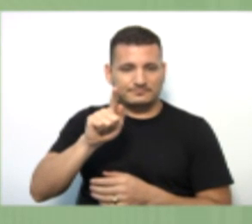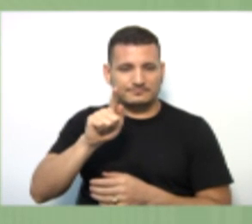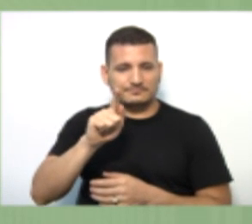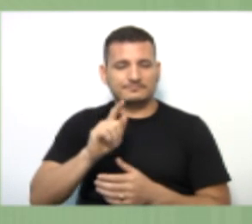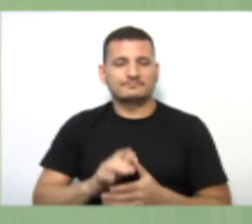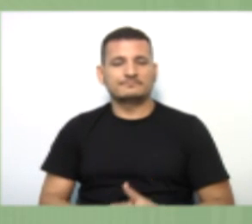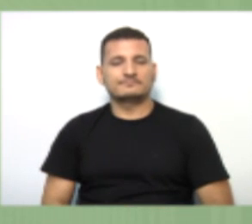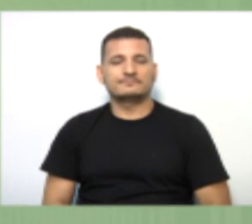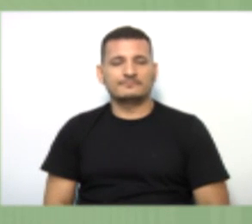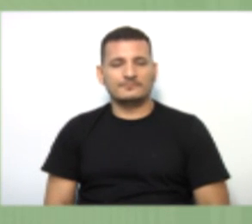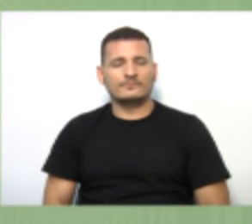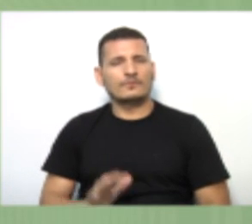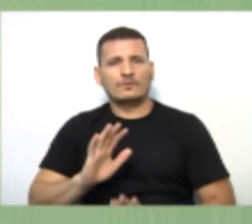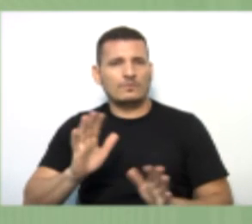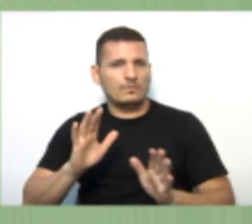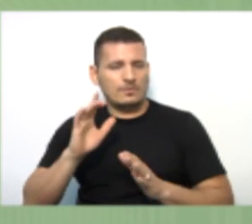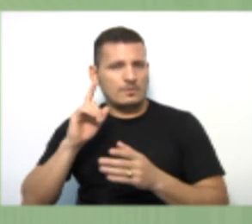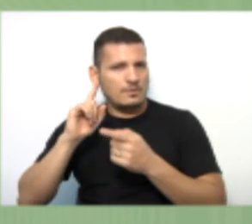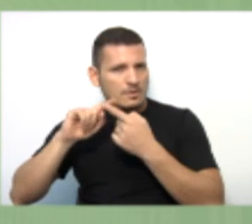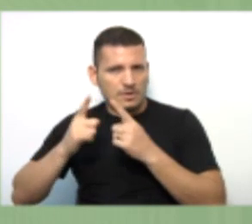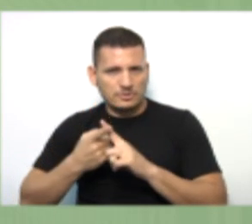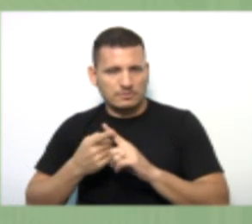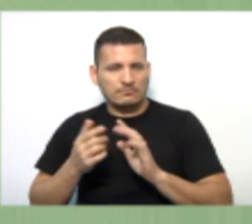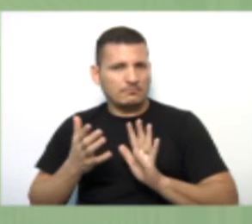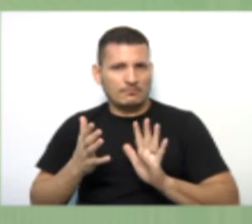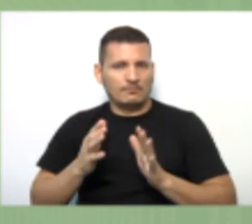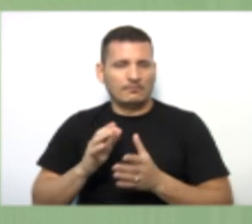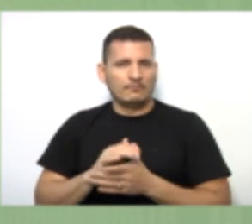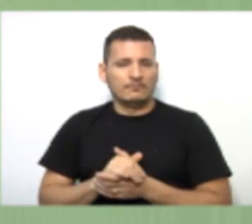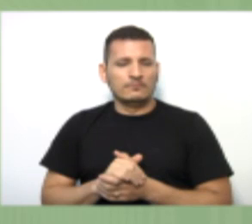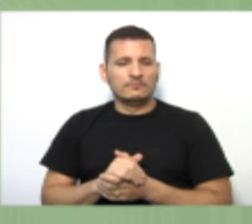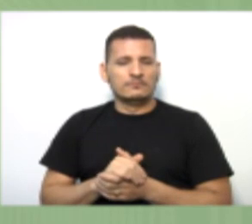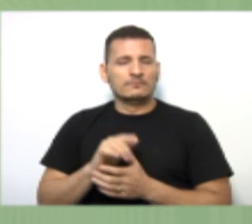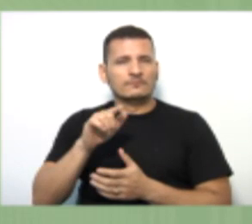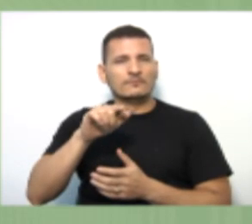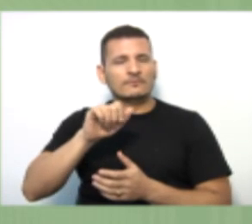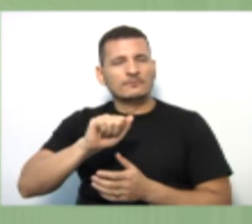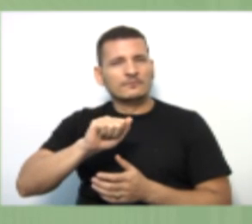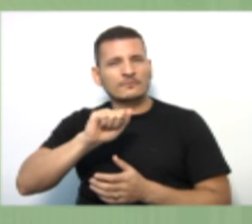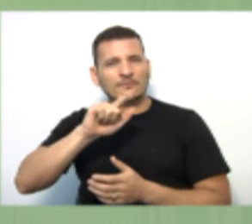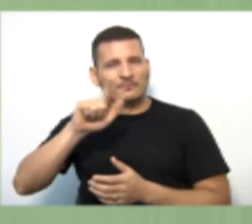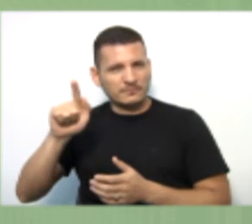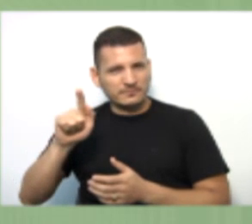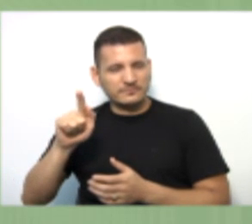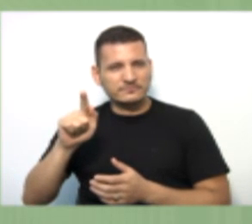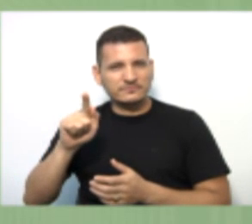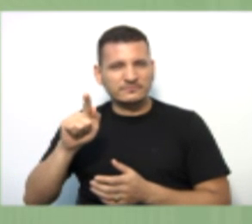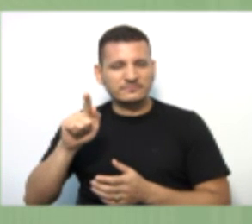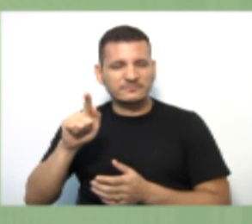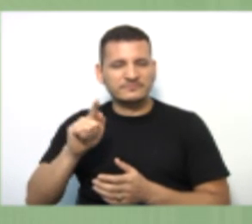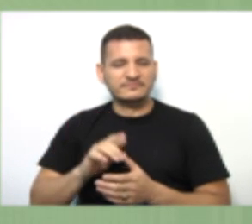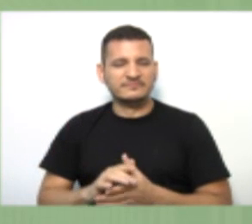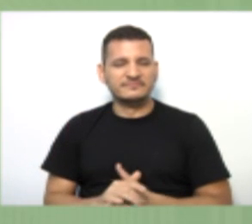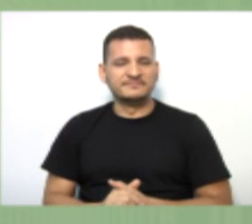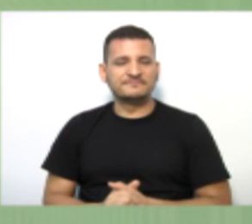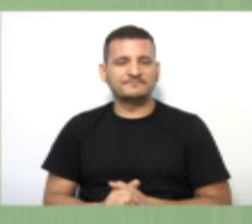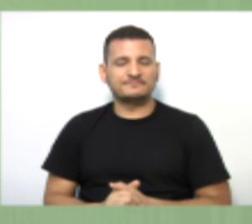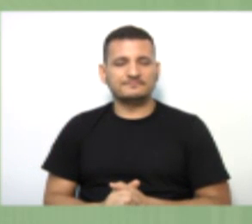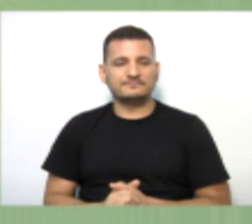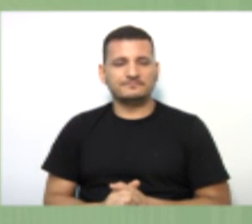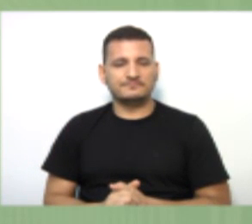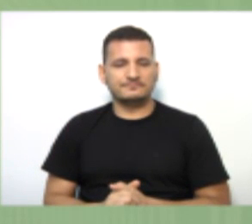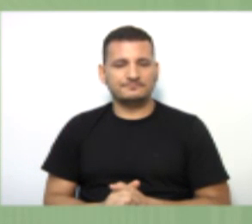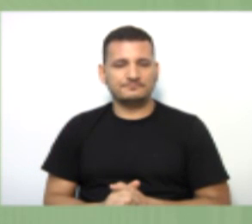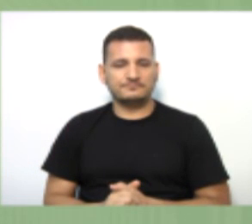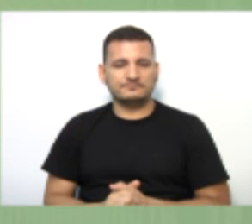algoritmo, tá, pessoal? Estou falando de lógica no dia a dia, tá? A gente falou de pensamento lógico, mas isso aqui já é um algoritmo, tá? Isso aqui que eu vou fazer agora já é um